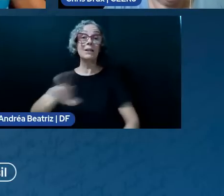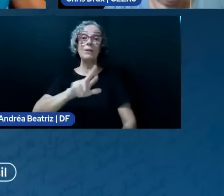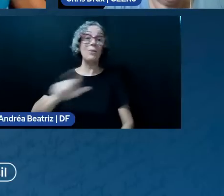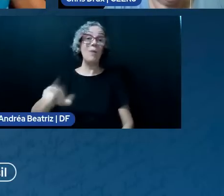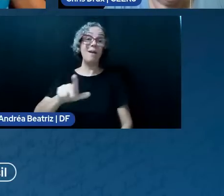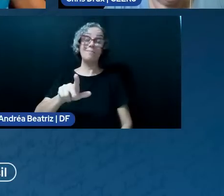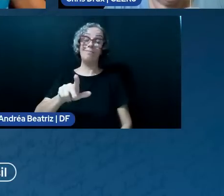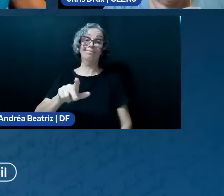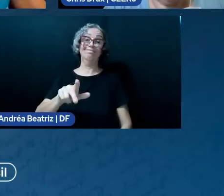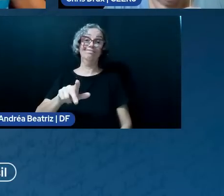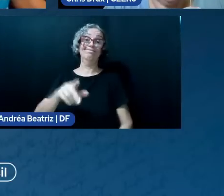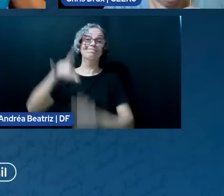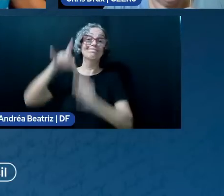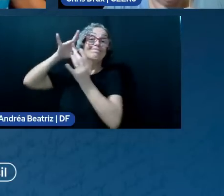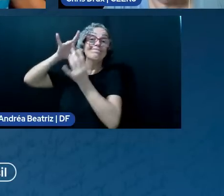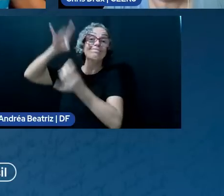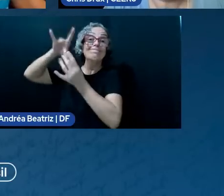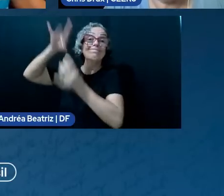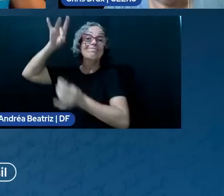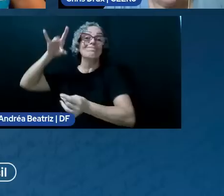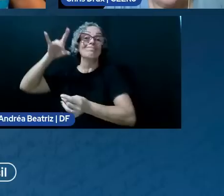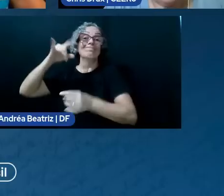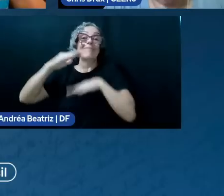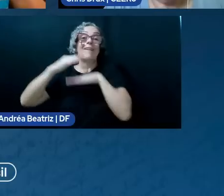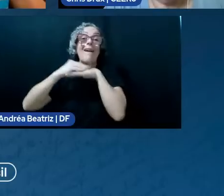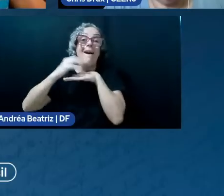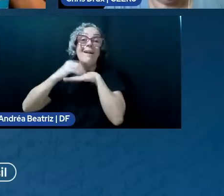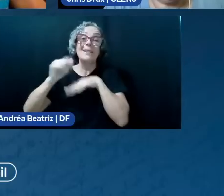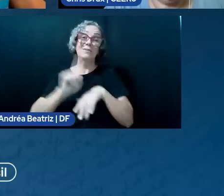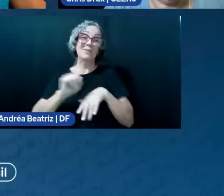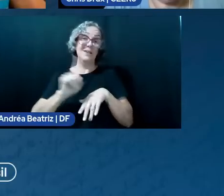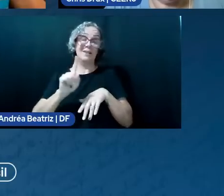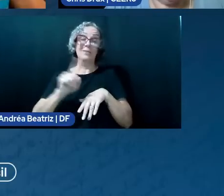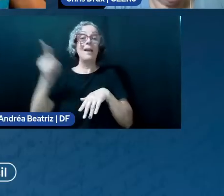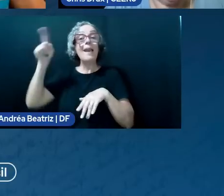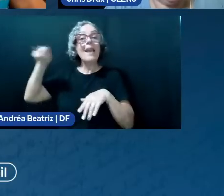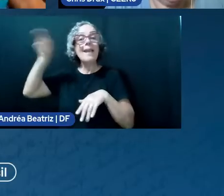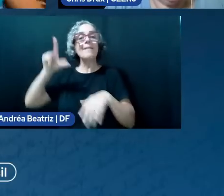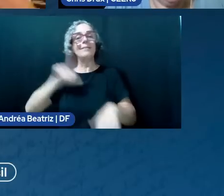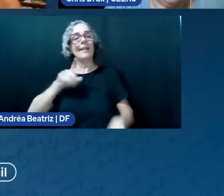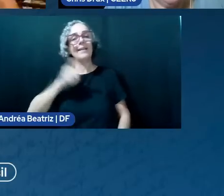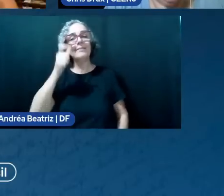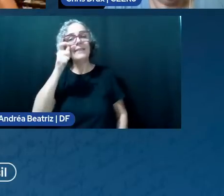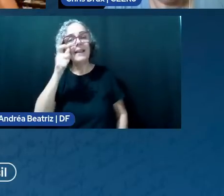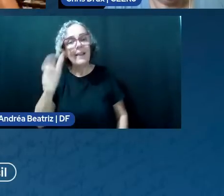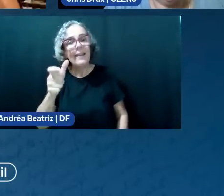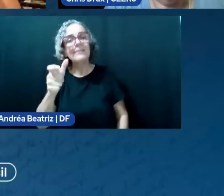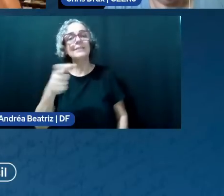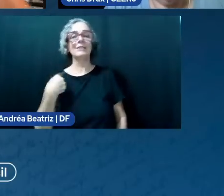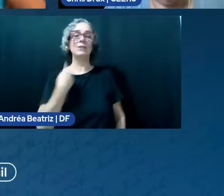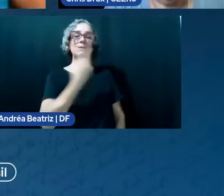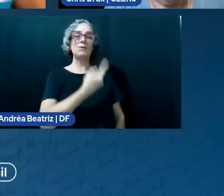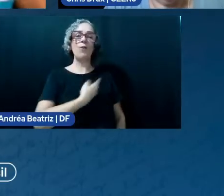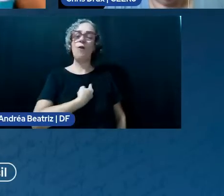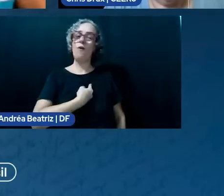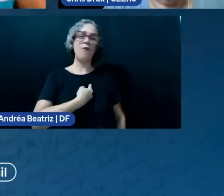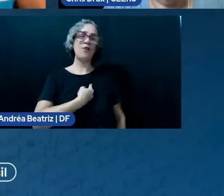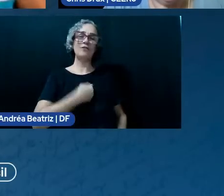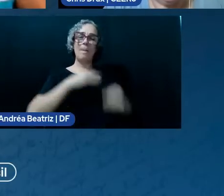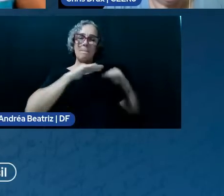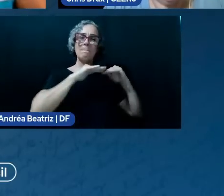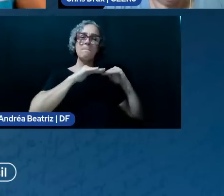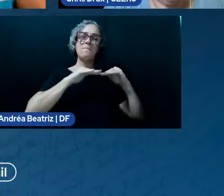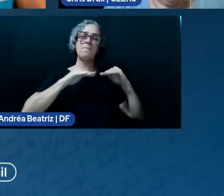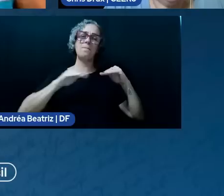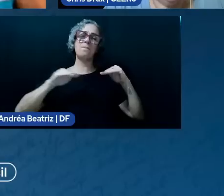têm interesse que a gente evolua espiritualmente, eles têm interesse que a gente permaneça onde nós estamos. Então, enquanto